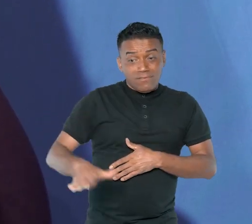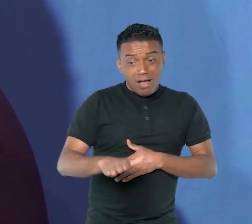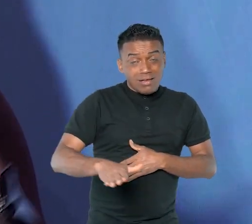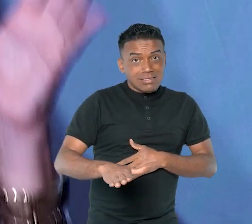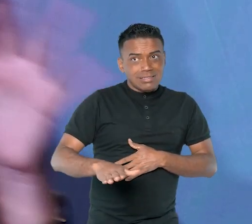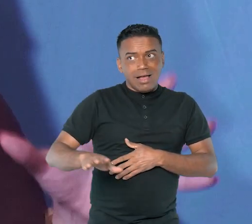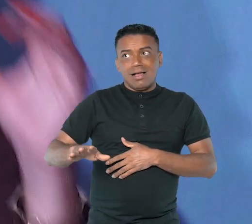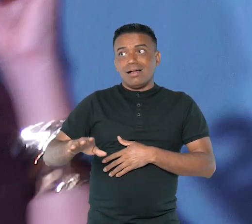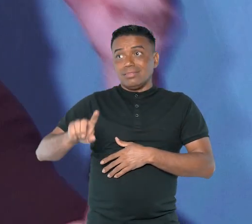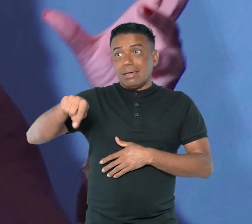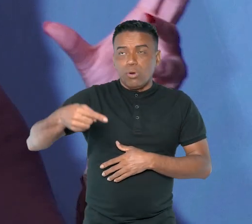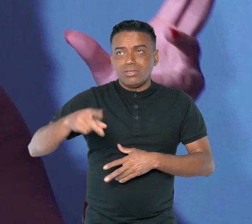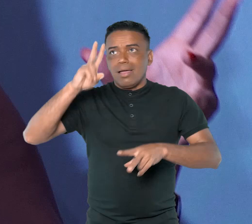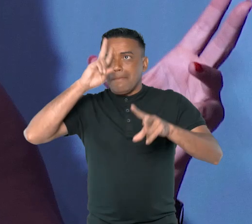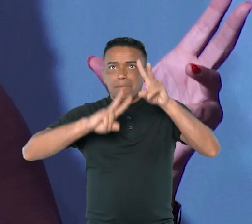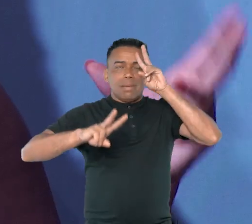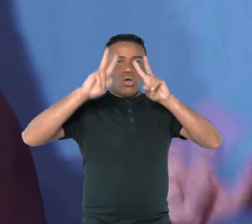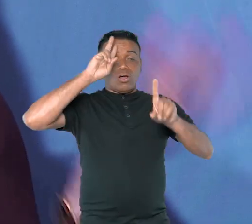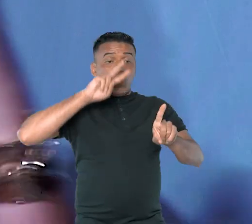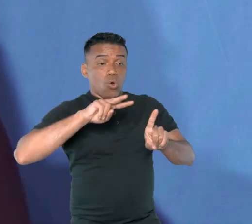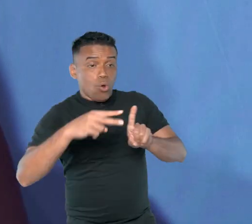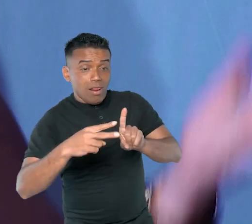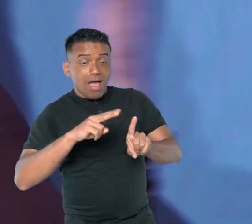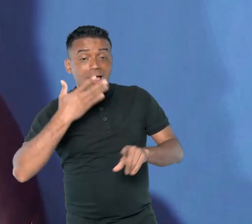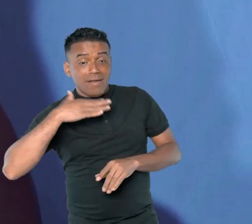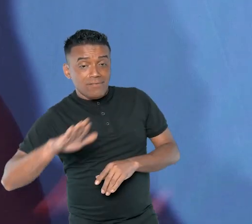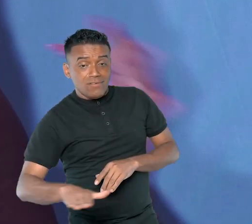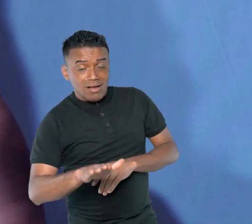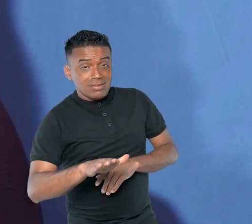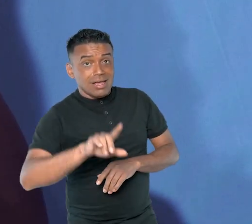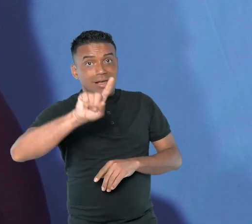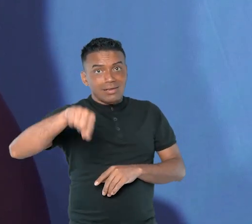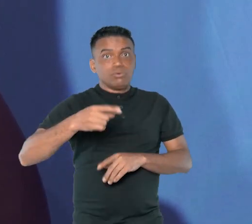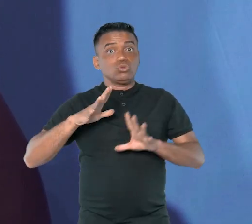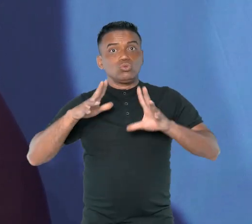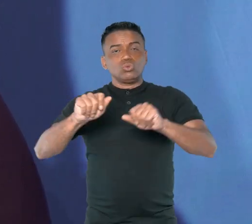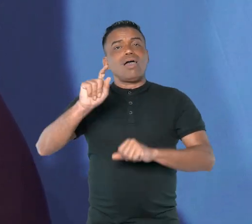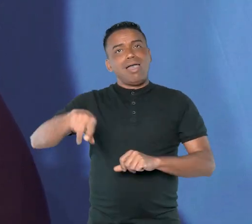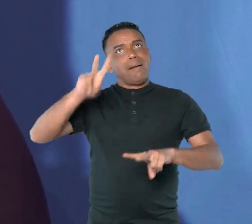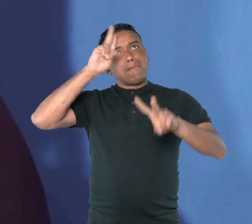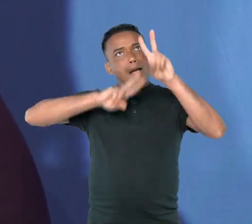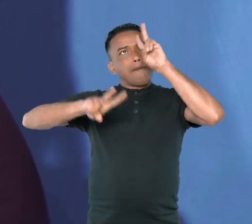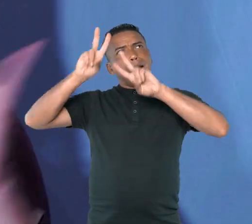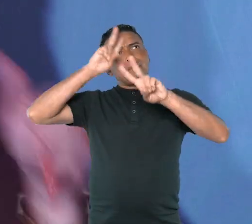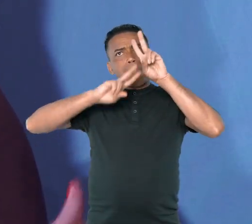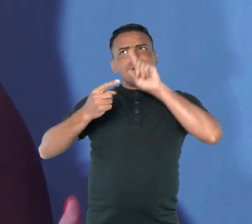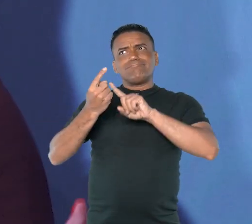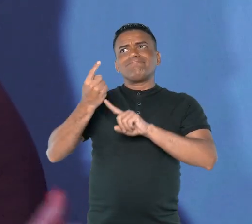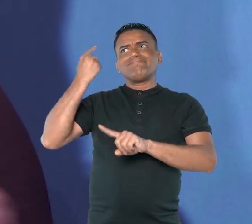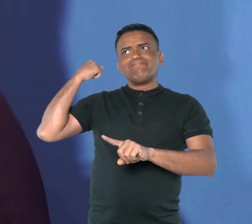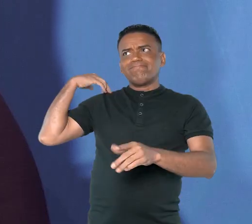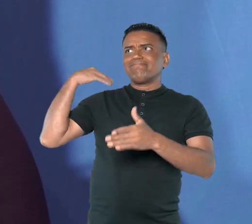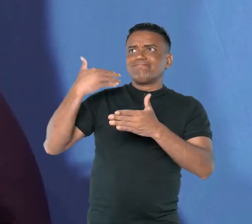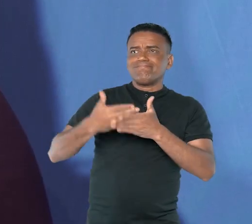né? Tudo que a gente vê, é o olhar da infância e depois tudo é memória, né? Então, eu acho que isso é a